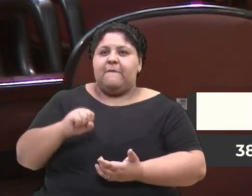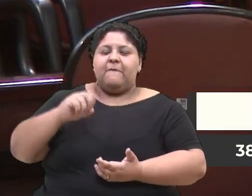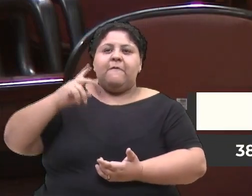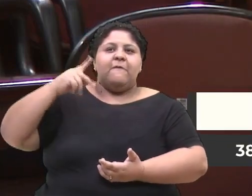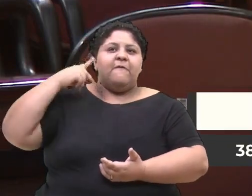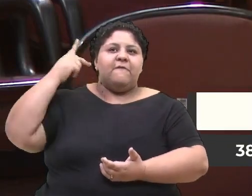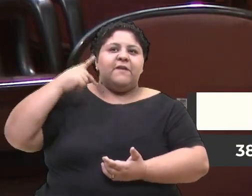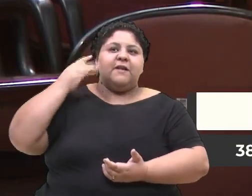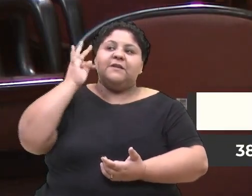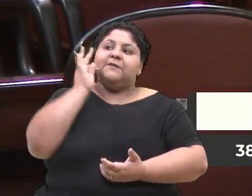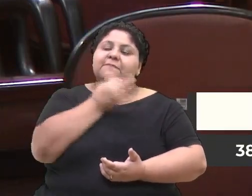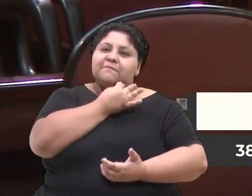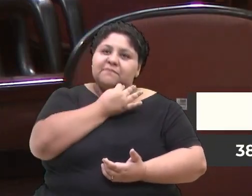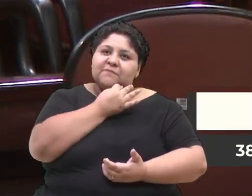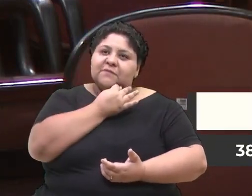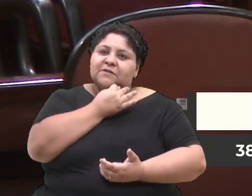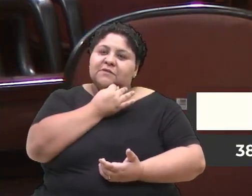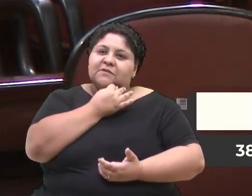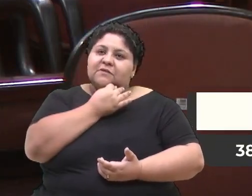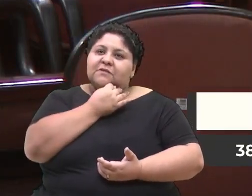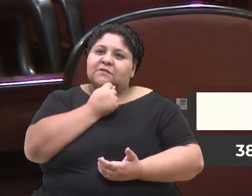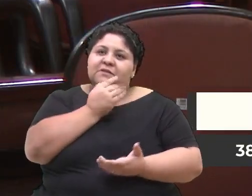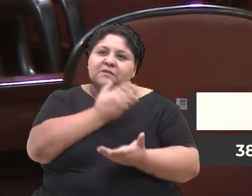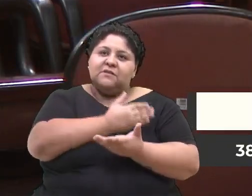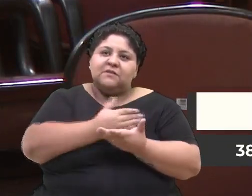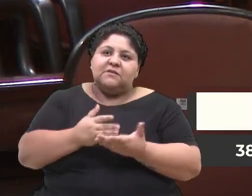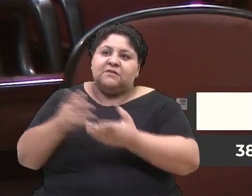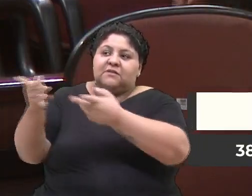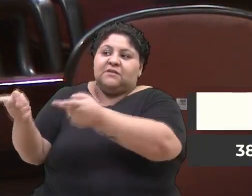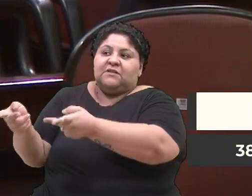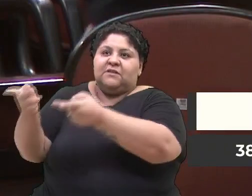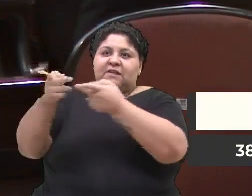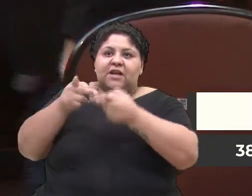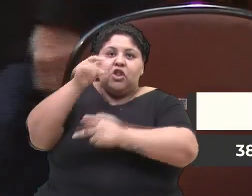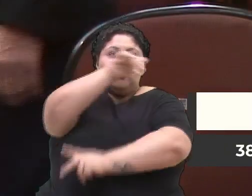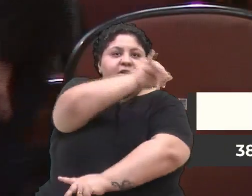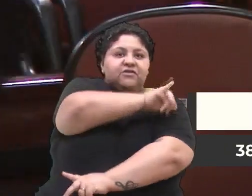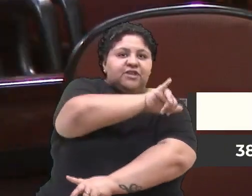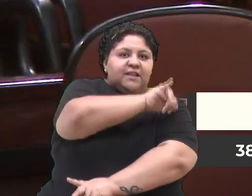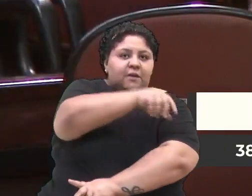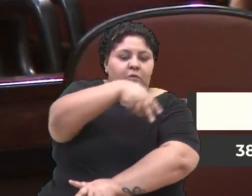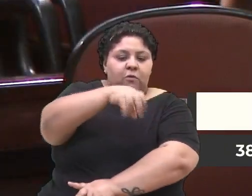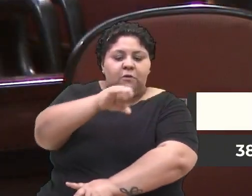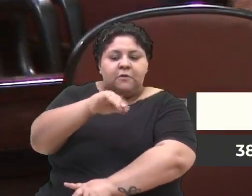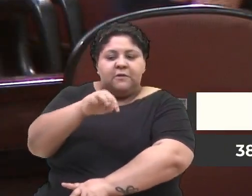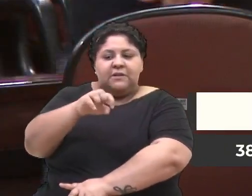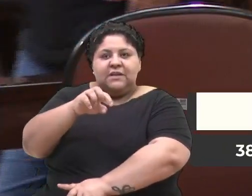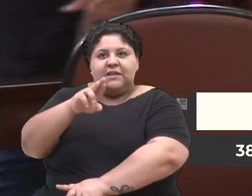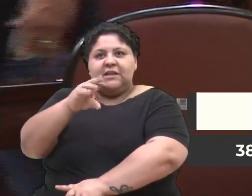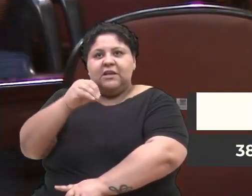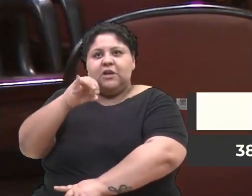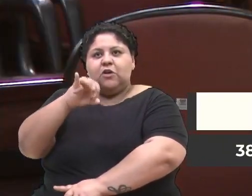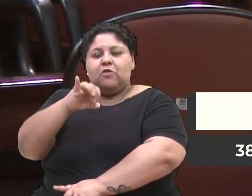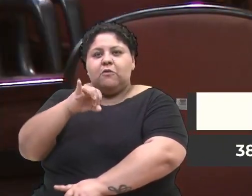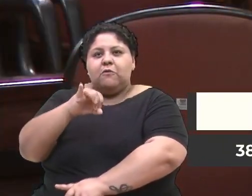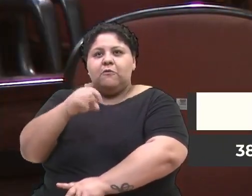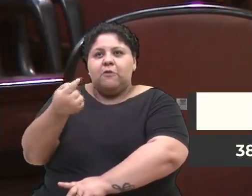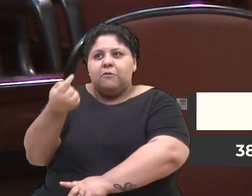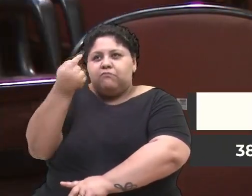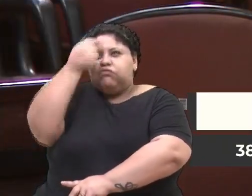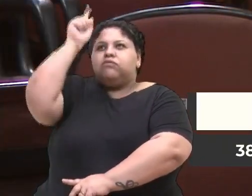Frisso. A partir da visita que nós fizemos em Niterói, foi uma virada de chave no projeto da